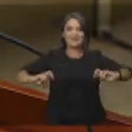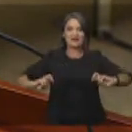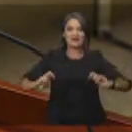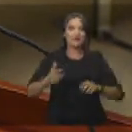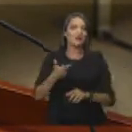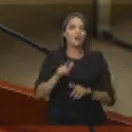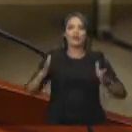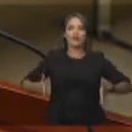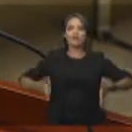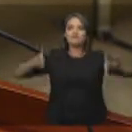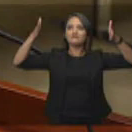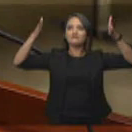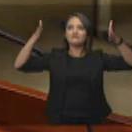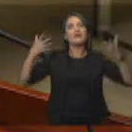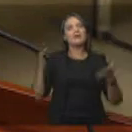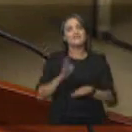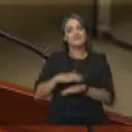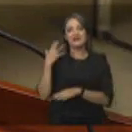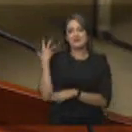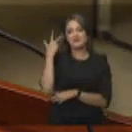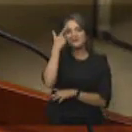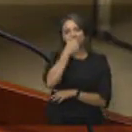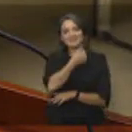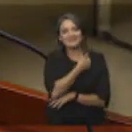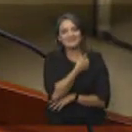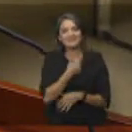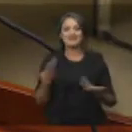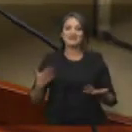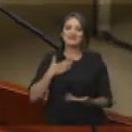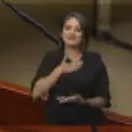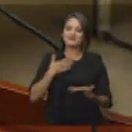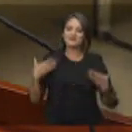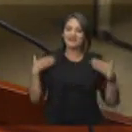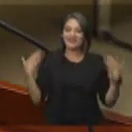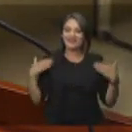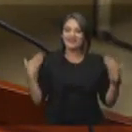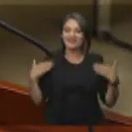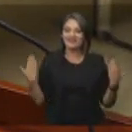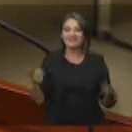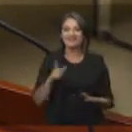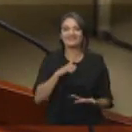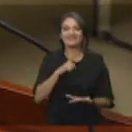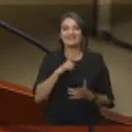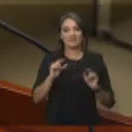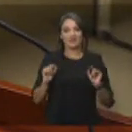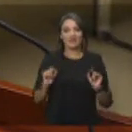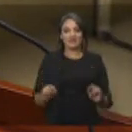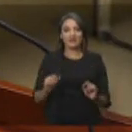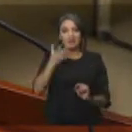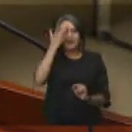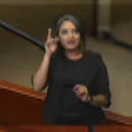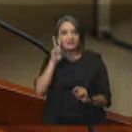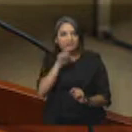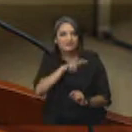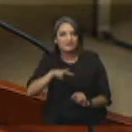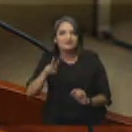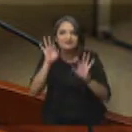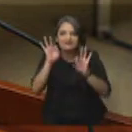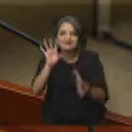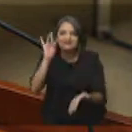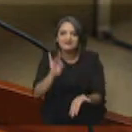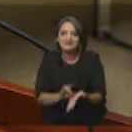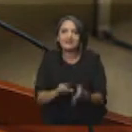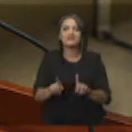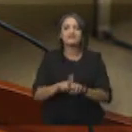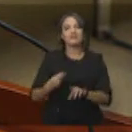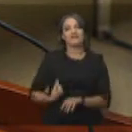divisórias. Fica muito mais bonito, né? Então, uma grande alegria poder aqui, de fato, acessar essa tribuna e vendo a